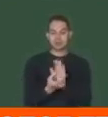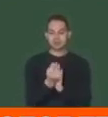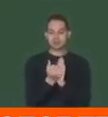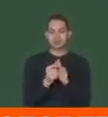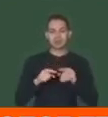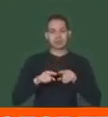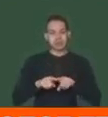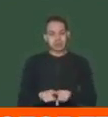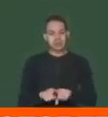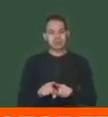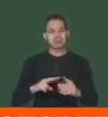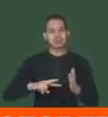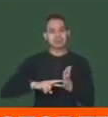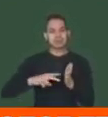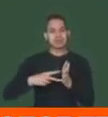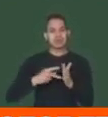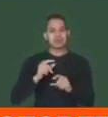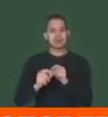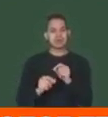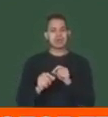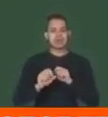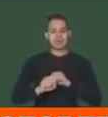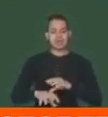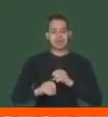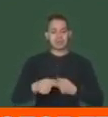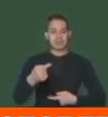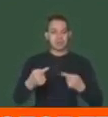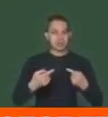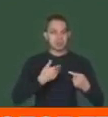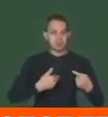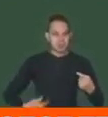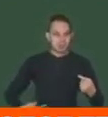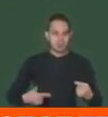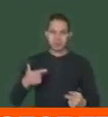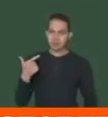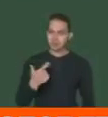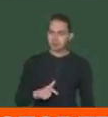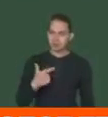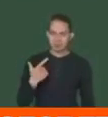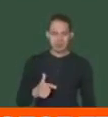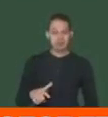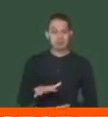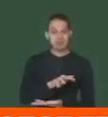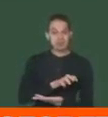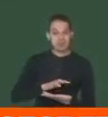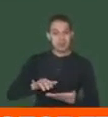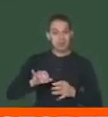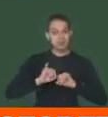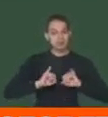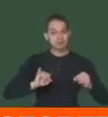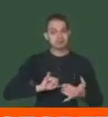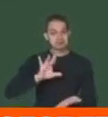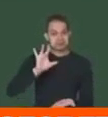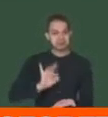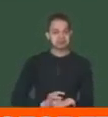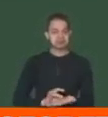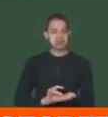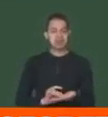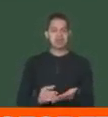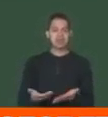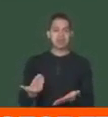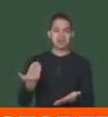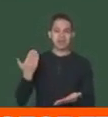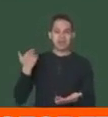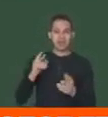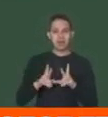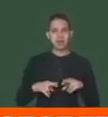a educação não tem mais políticas públicas. Isso são dados oficiais. Nós fizemos outro dia uma audiência pública